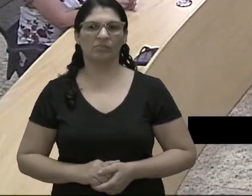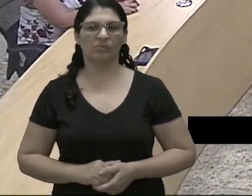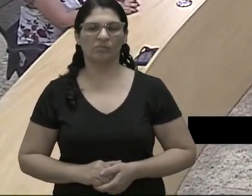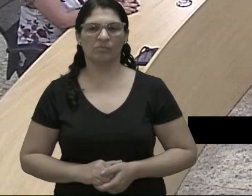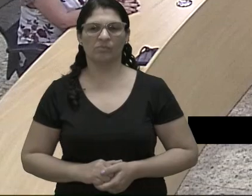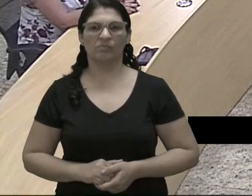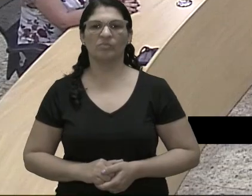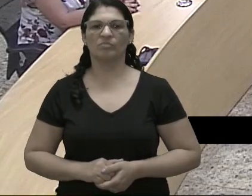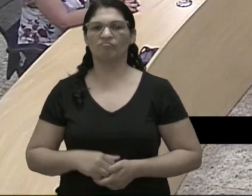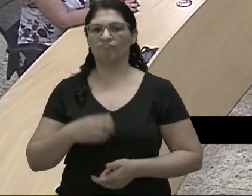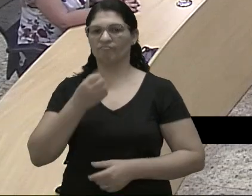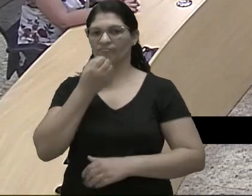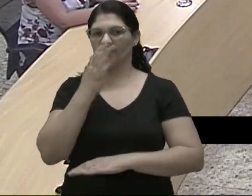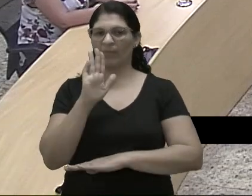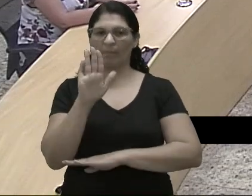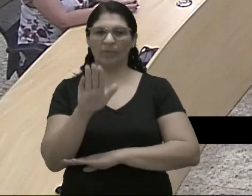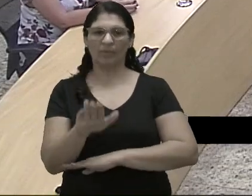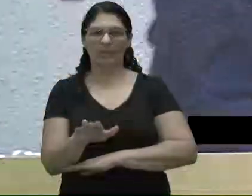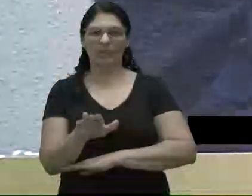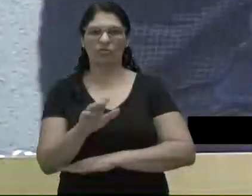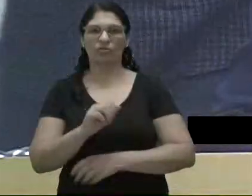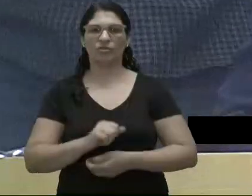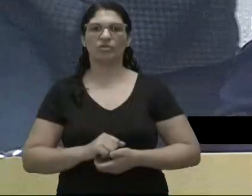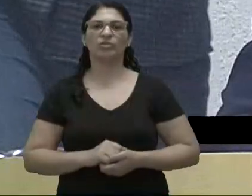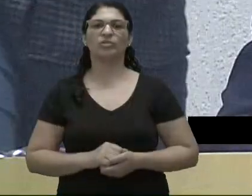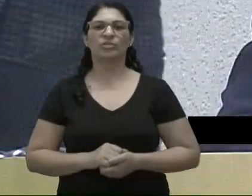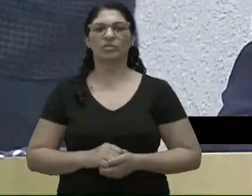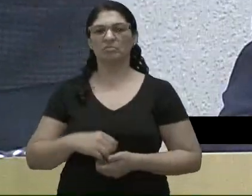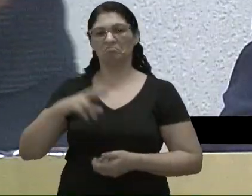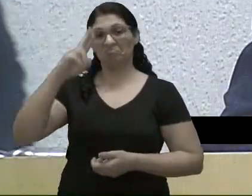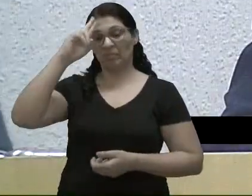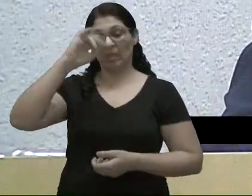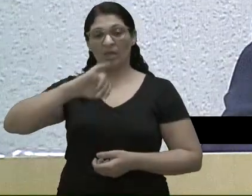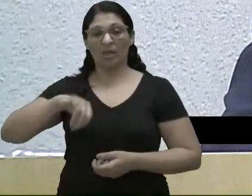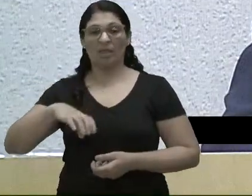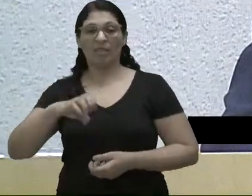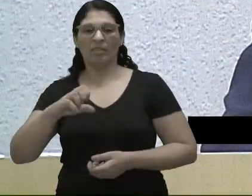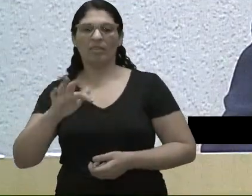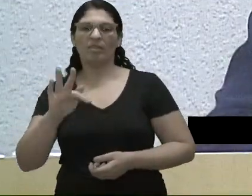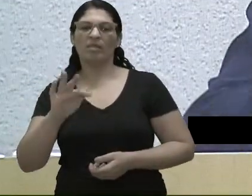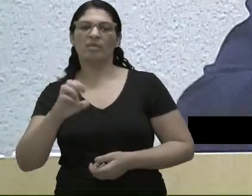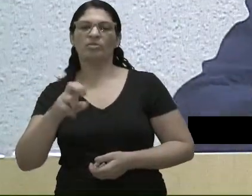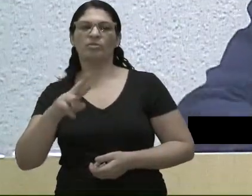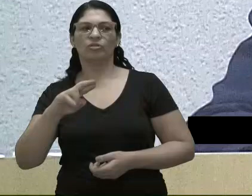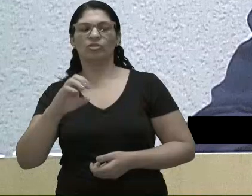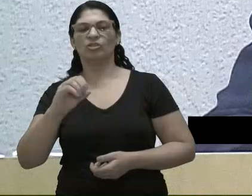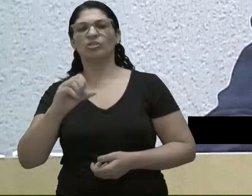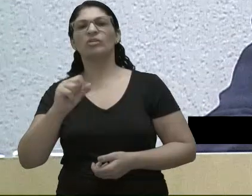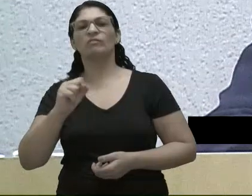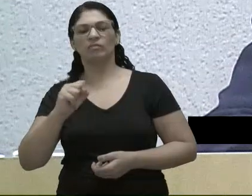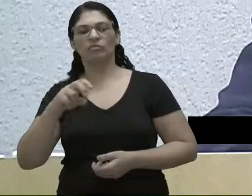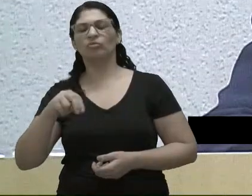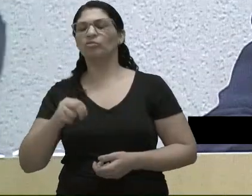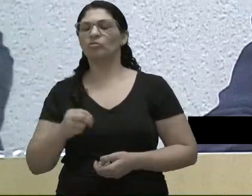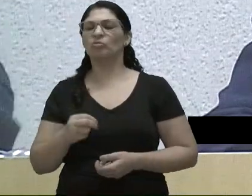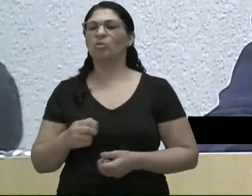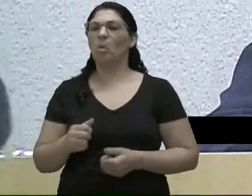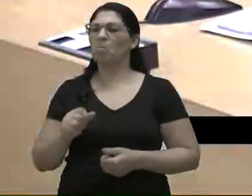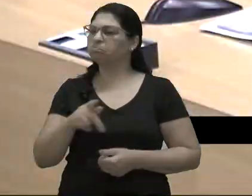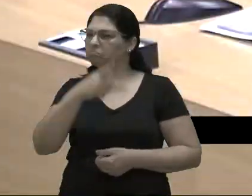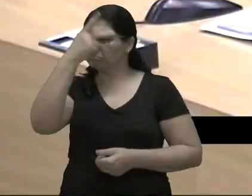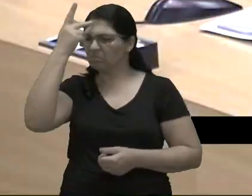Boa tarde. Boa tarde, senhor Jefferson. O senhor está acompanhado de quem, por favor, puder passar aí para a